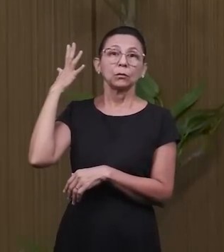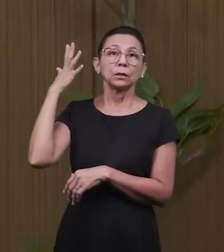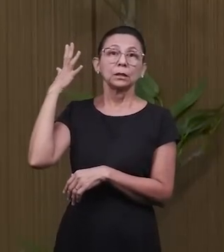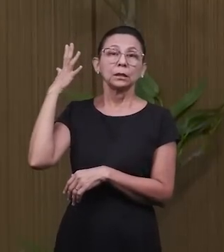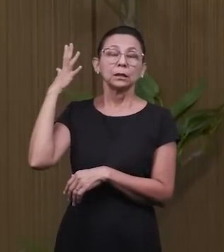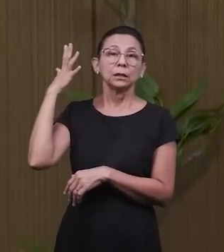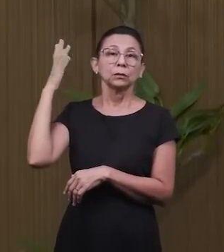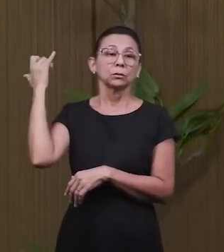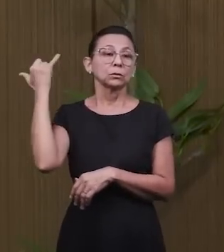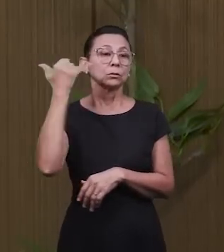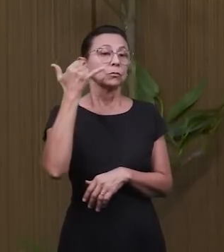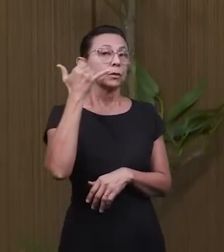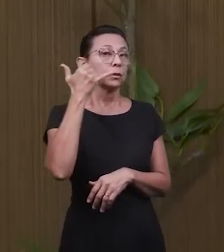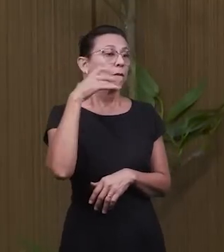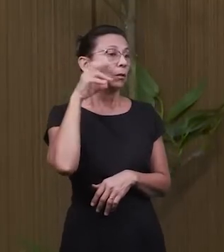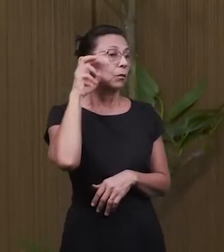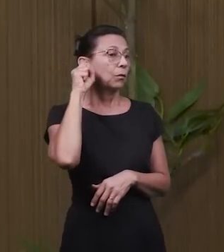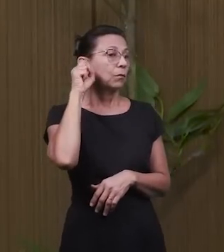do Senhor.